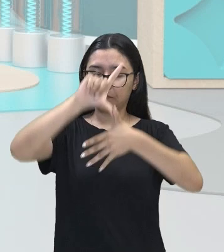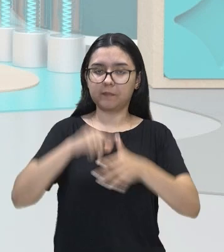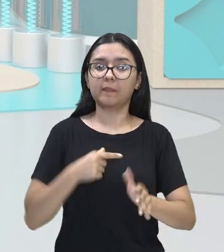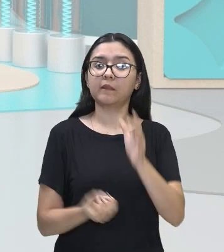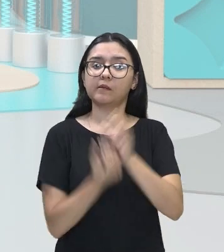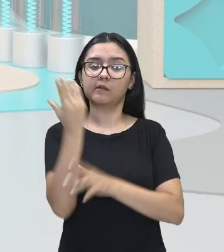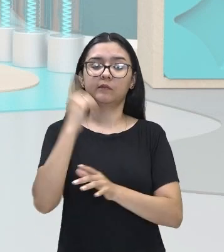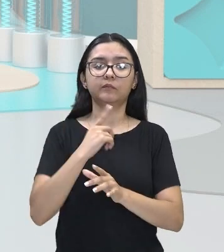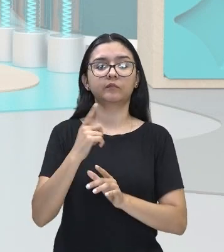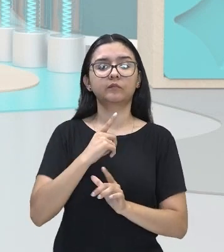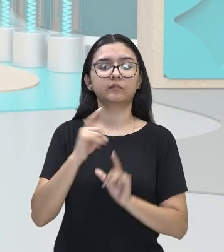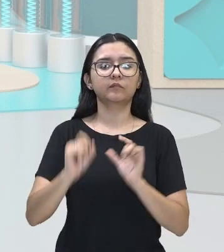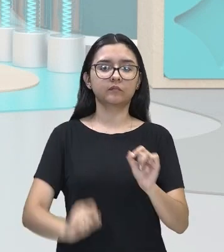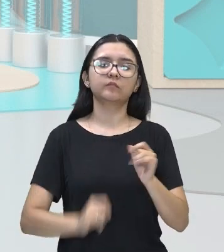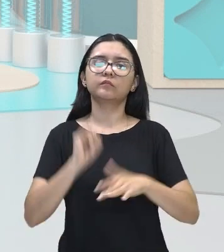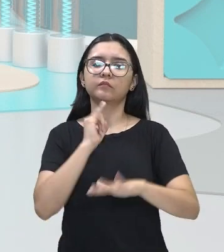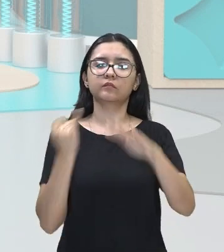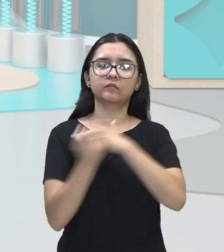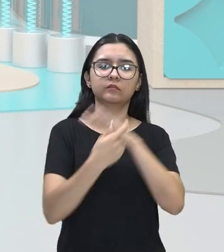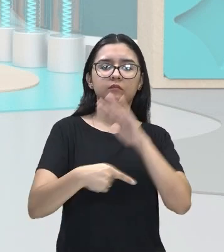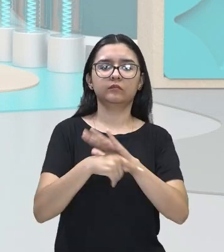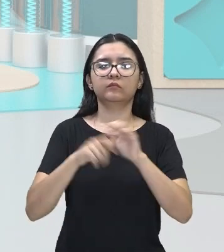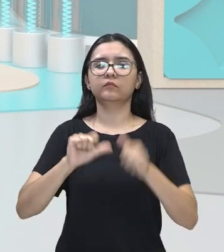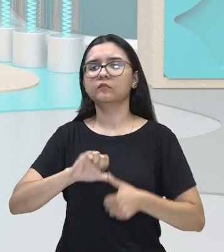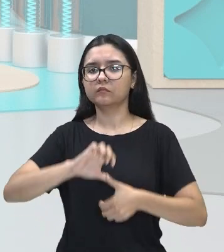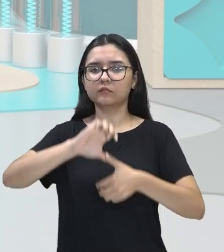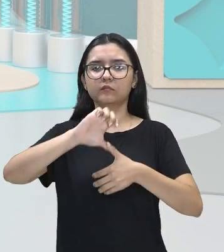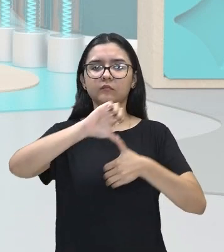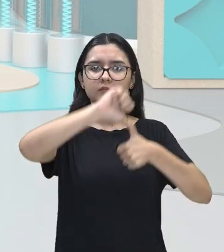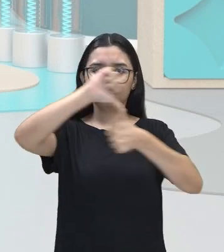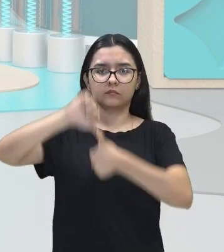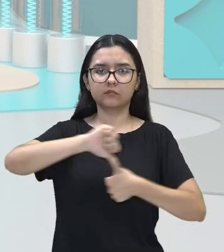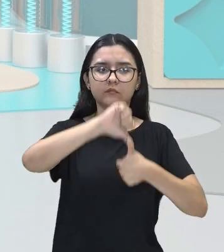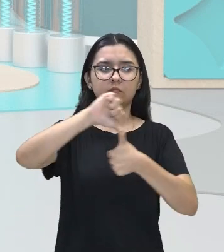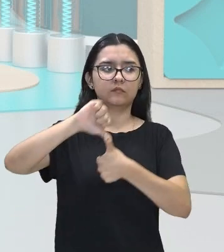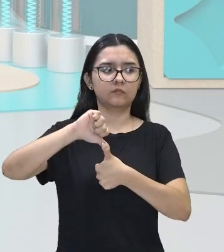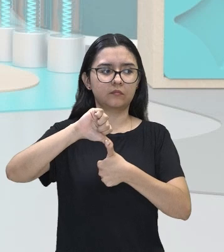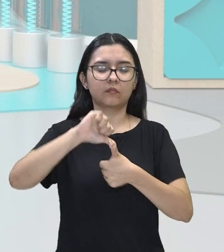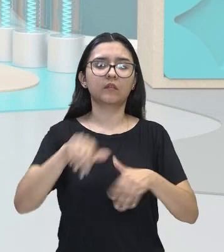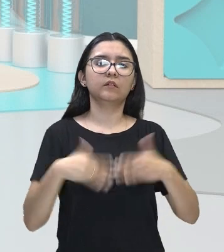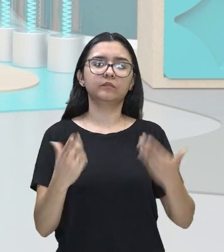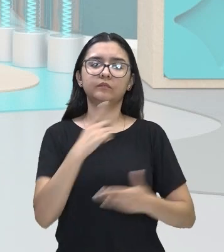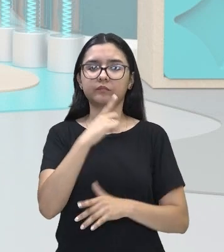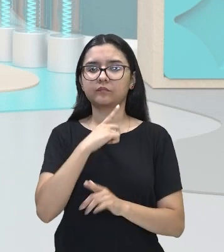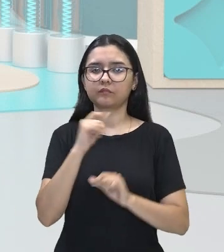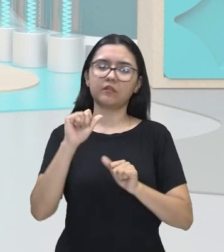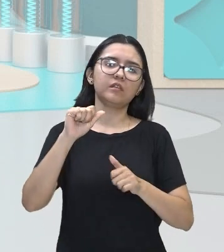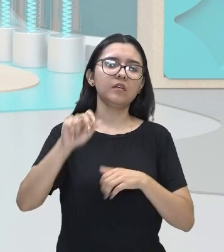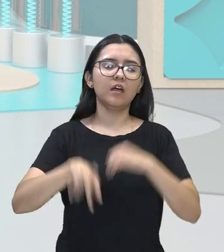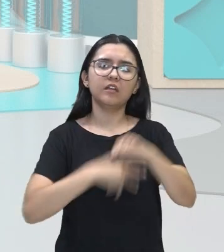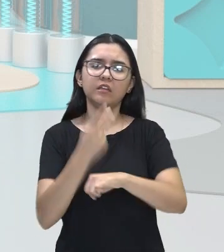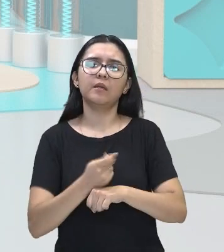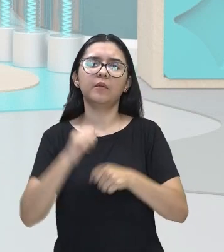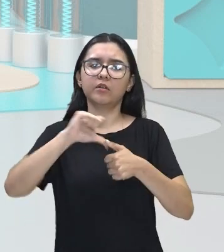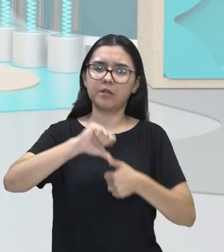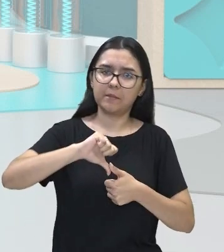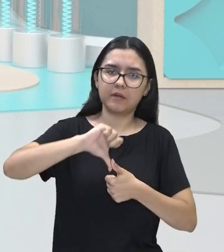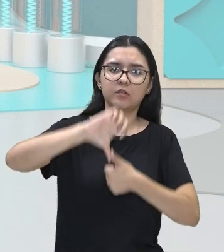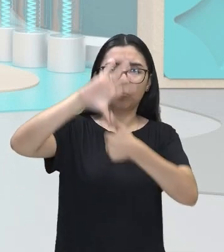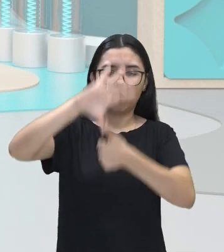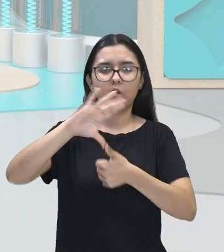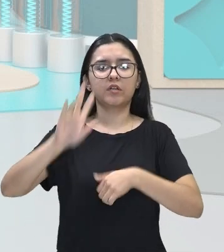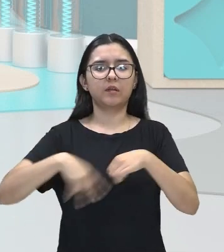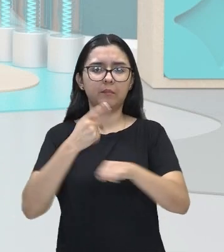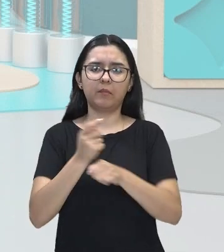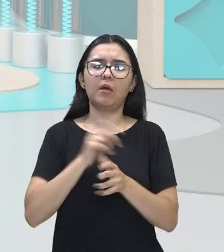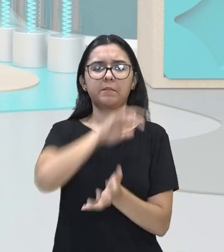ali nas ilhas da América Central e depois ganhou um pouquinho ali da América do Norte, se espalhou pelo mundo e